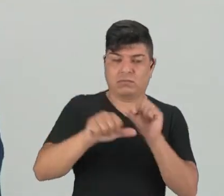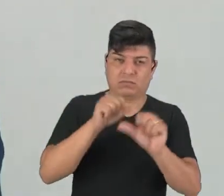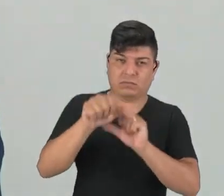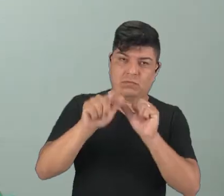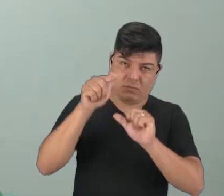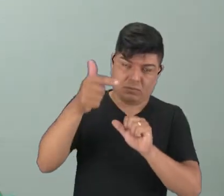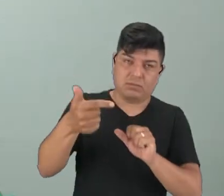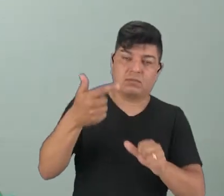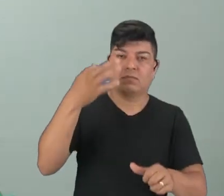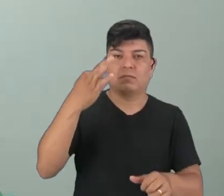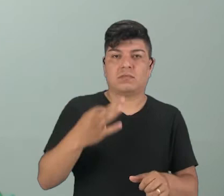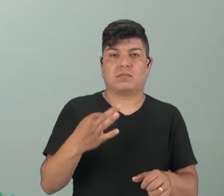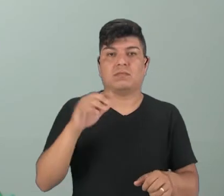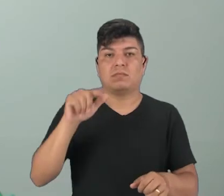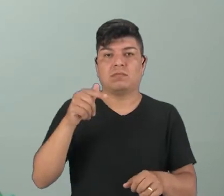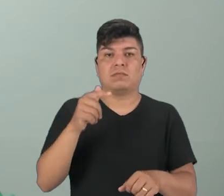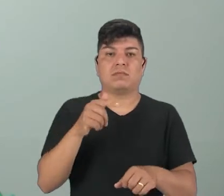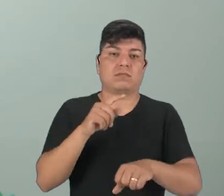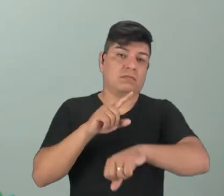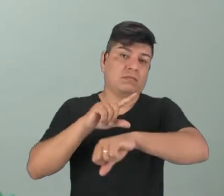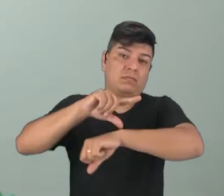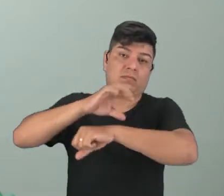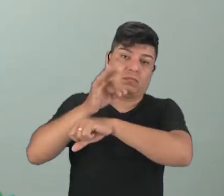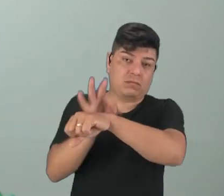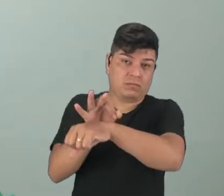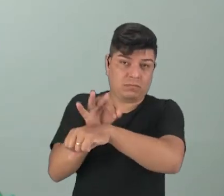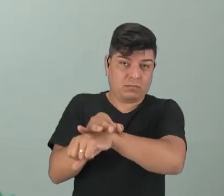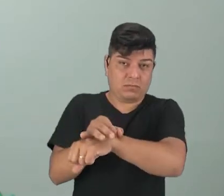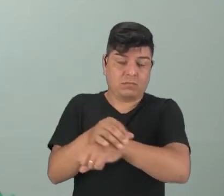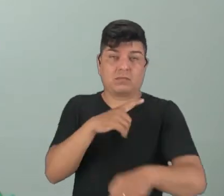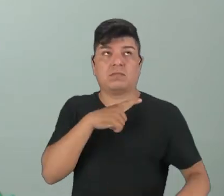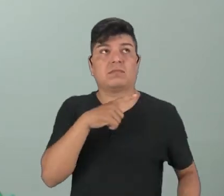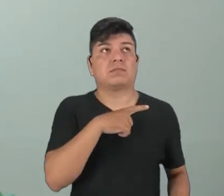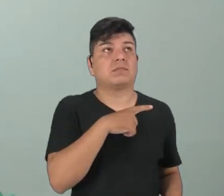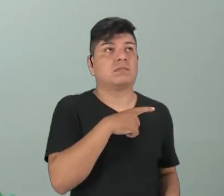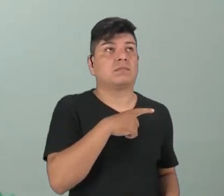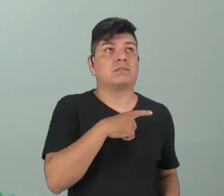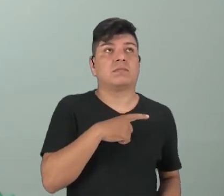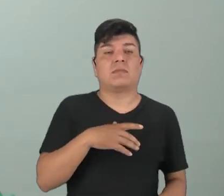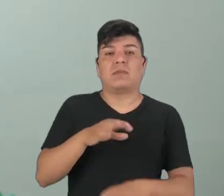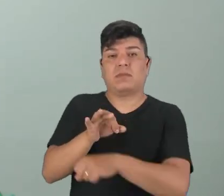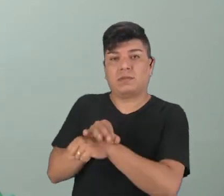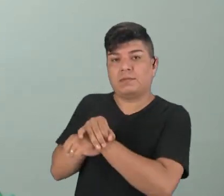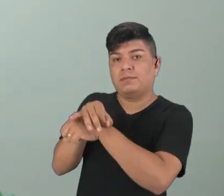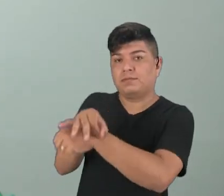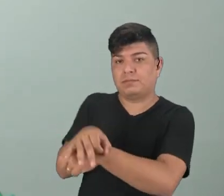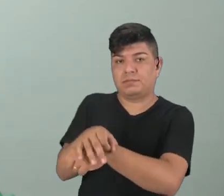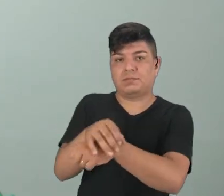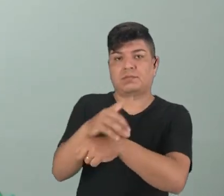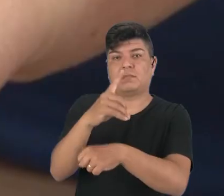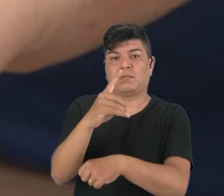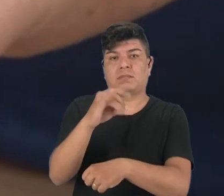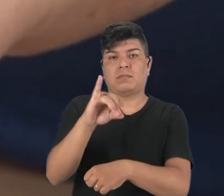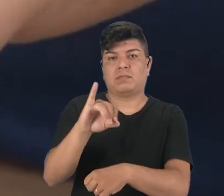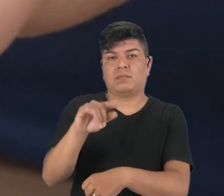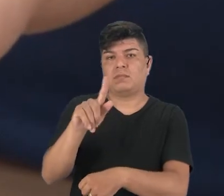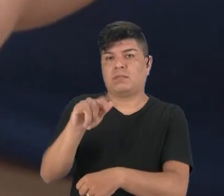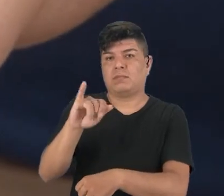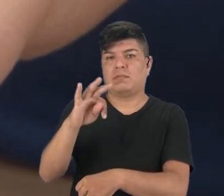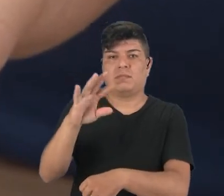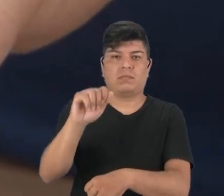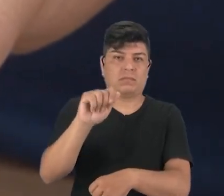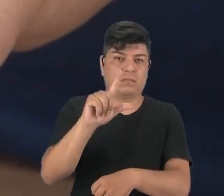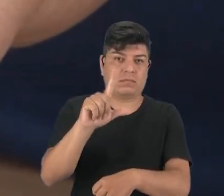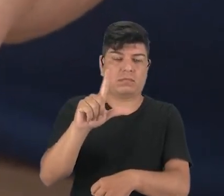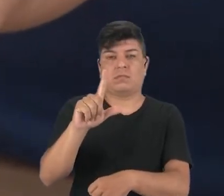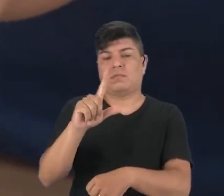certinho? Outro relógio que nós temos, né, é o relógio digital, olha só, que a gente vê